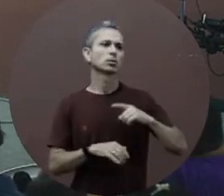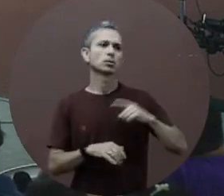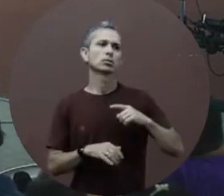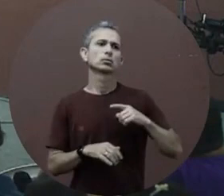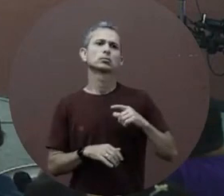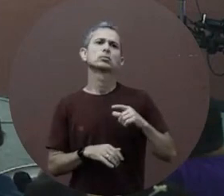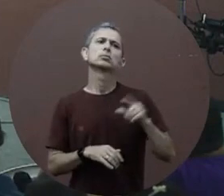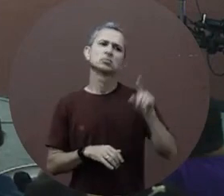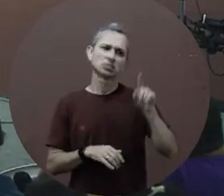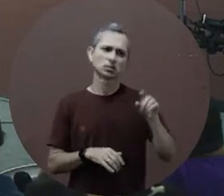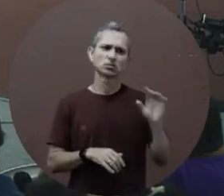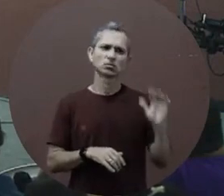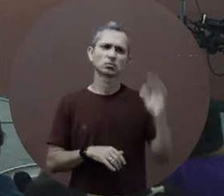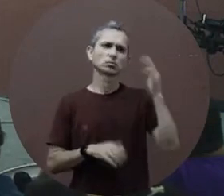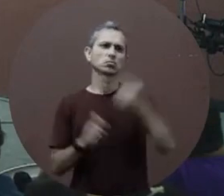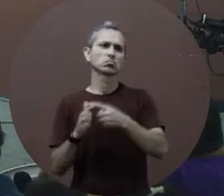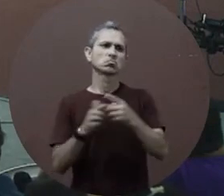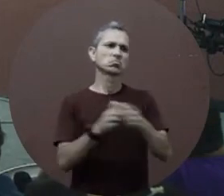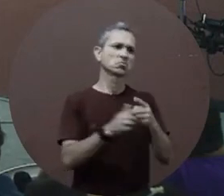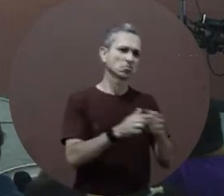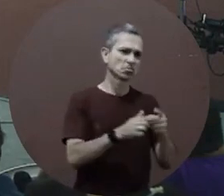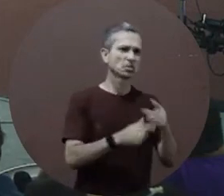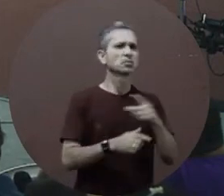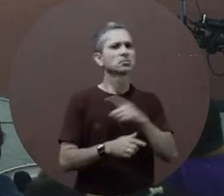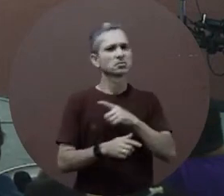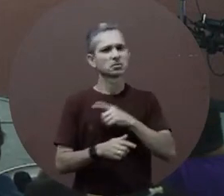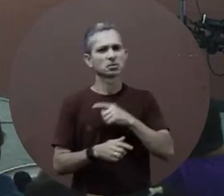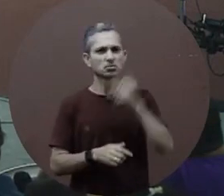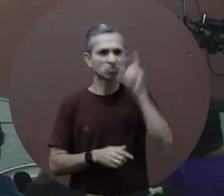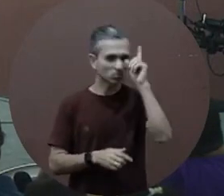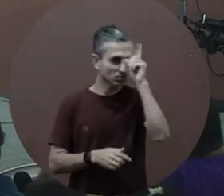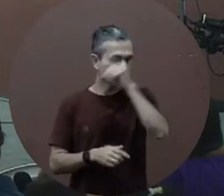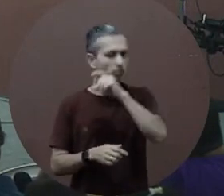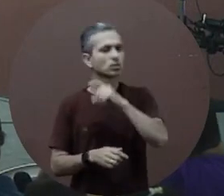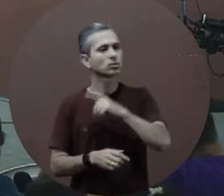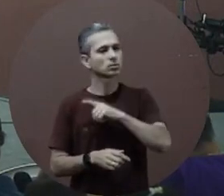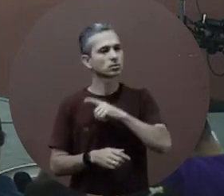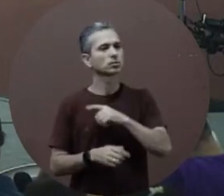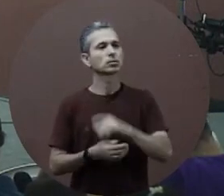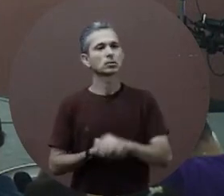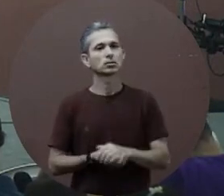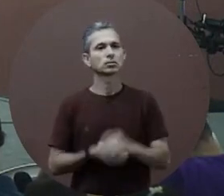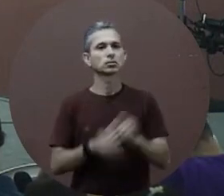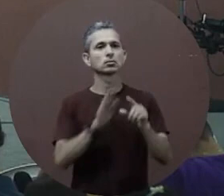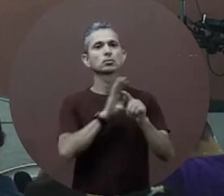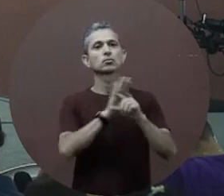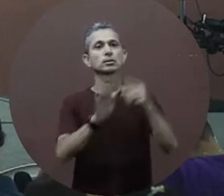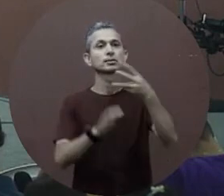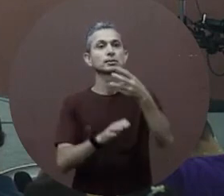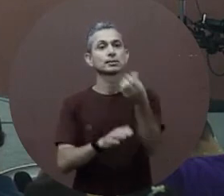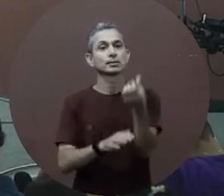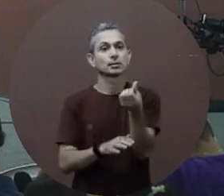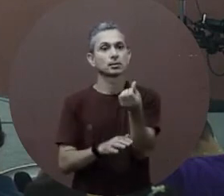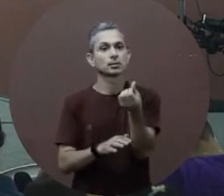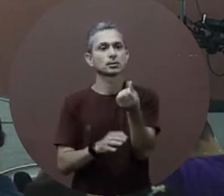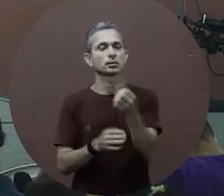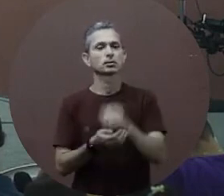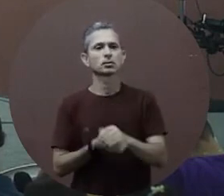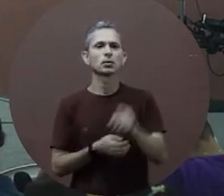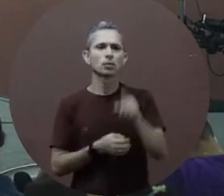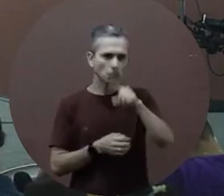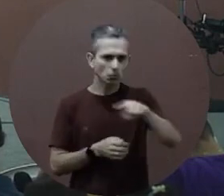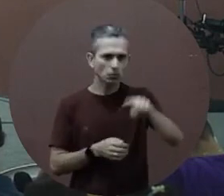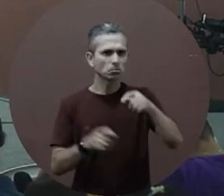irmão, vai vir dificuldade, vai vir tribulação. Agora olha o verso 36. Vocês precisam